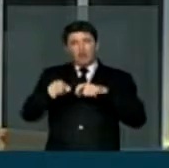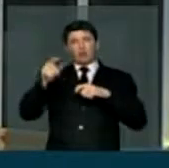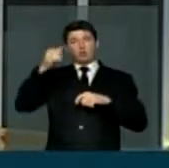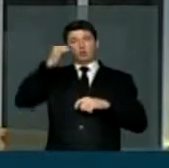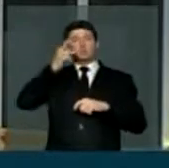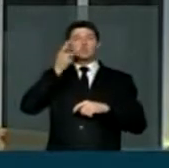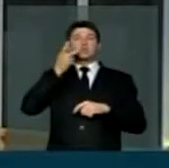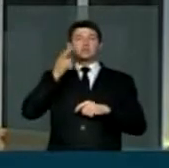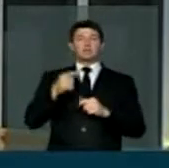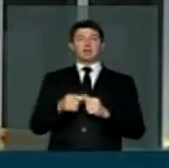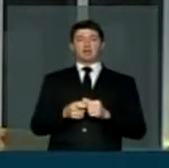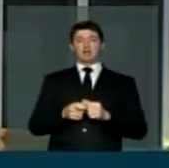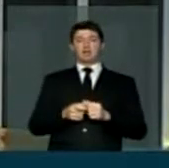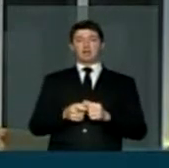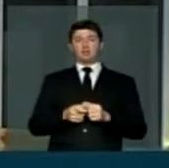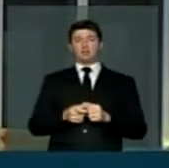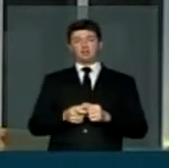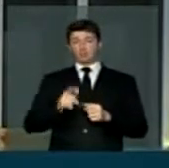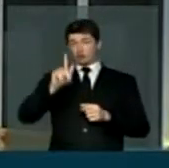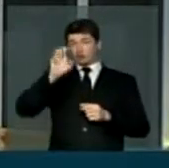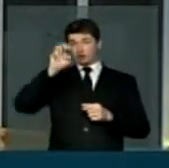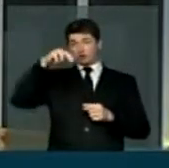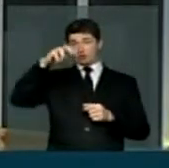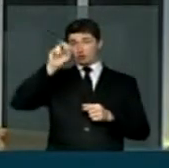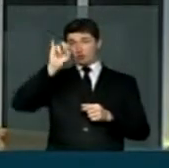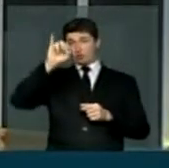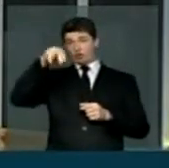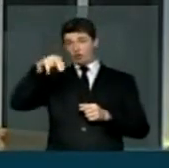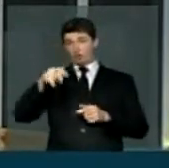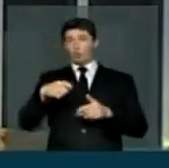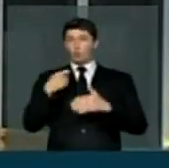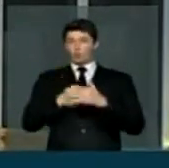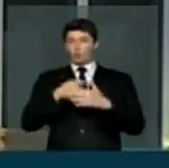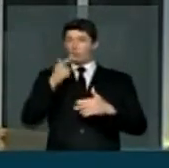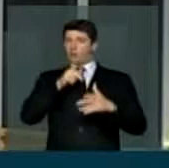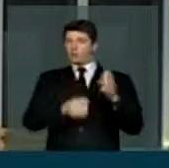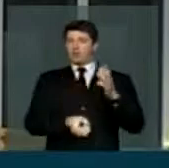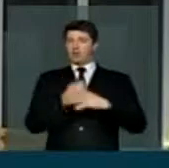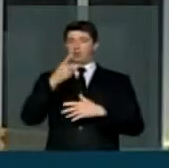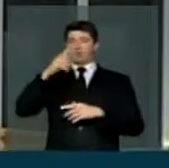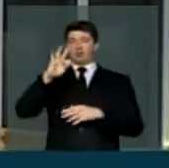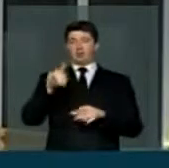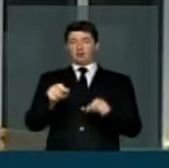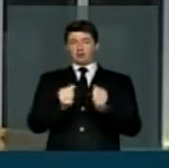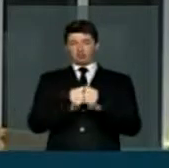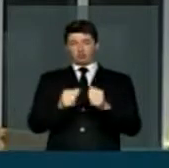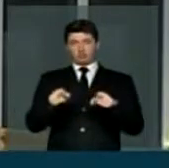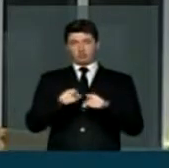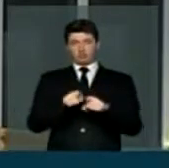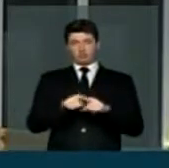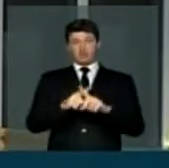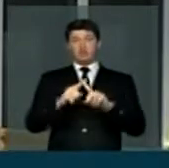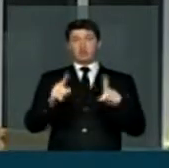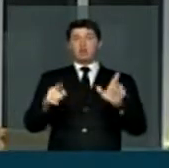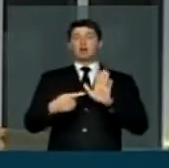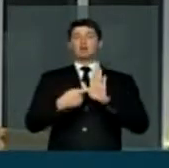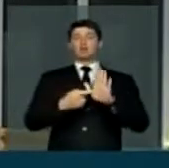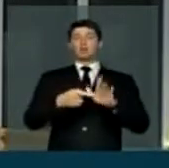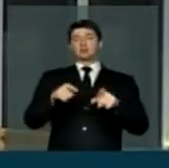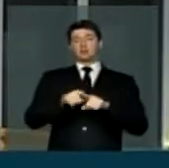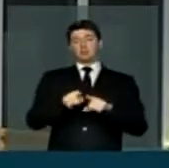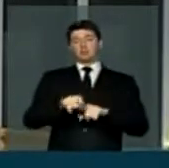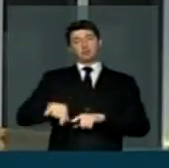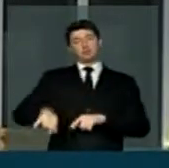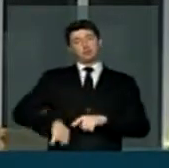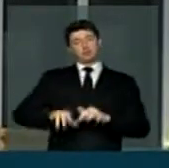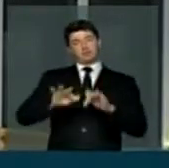a luta que o Genuíno teve na construção do partido, mas, sobretudo, essa carta retrata o sofrimento da